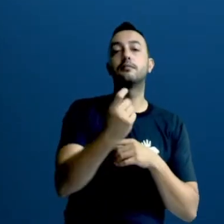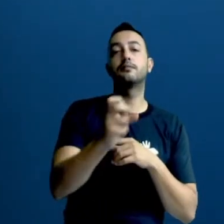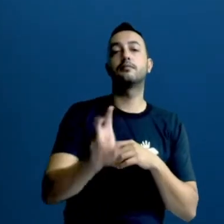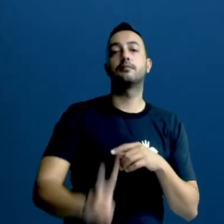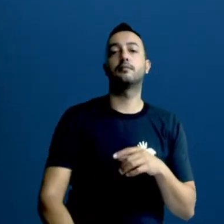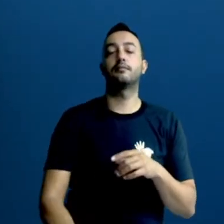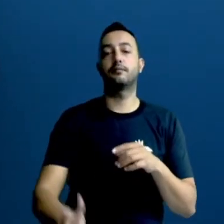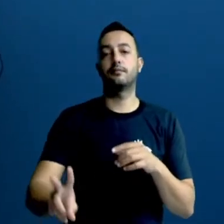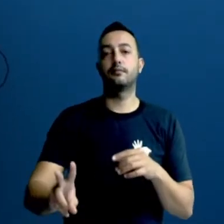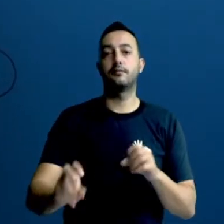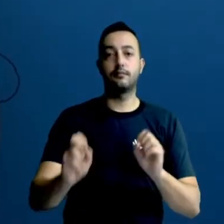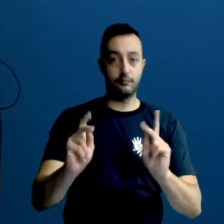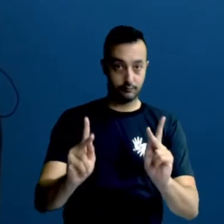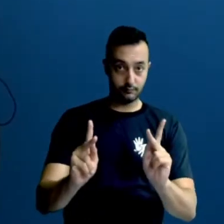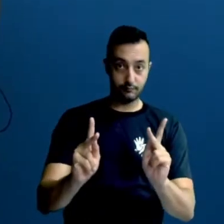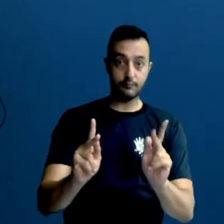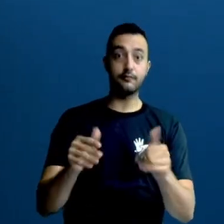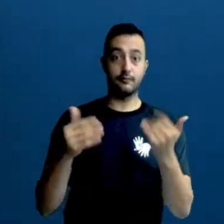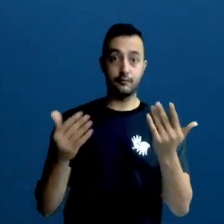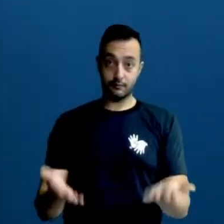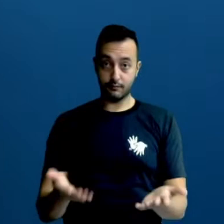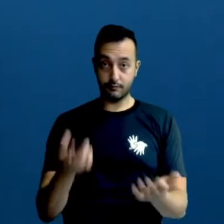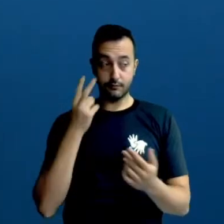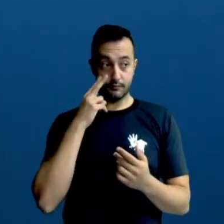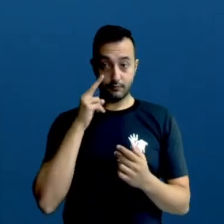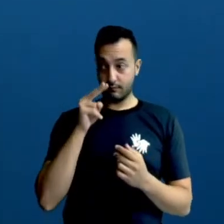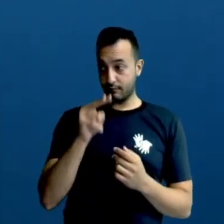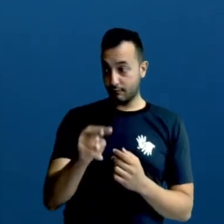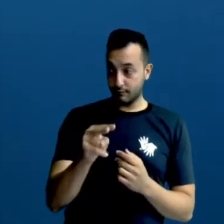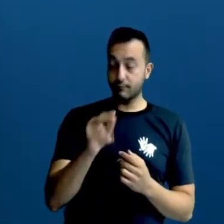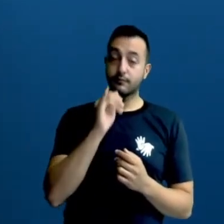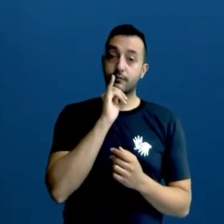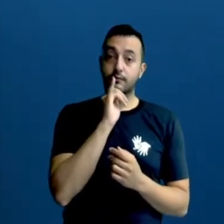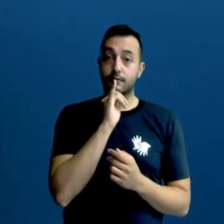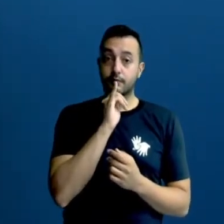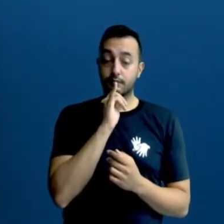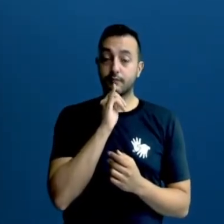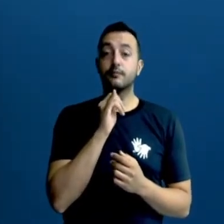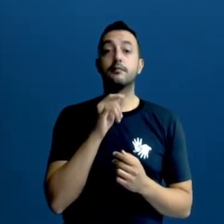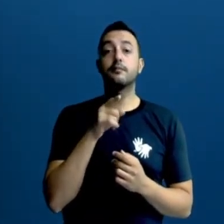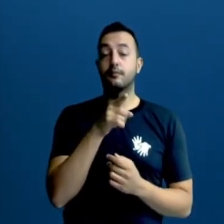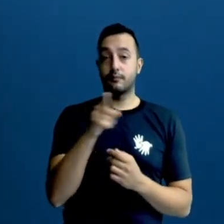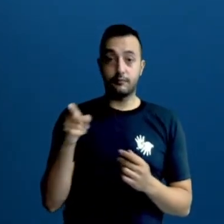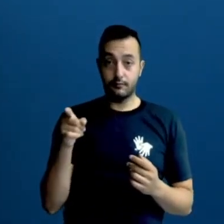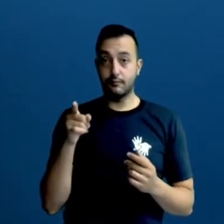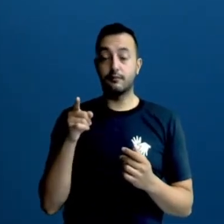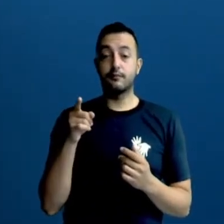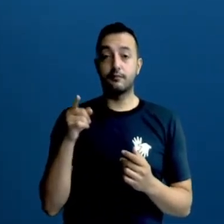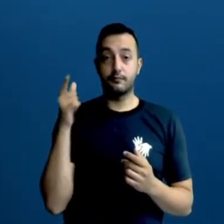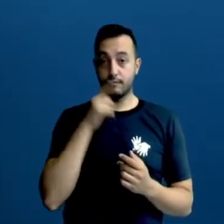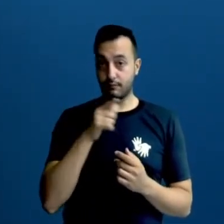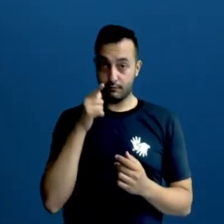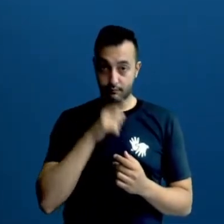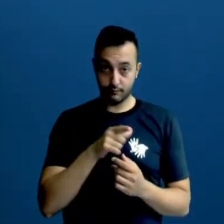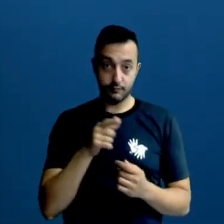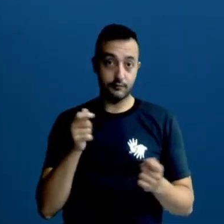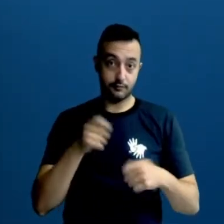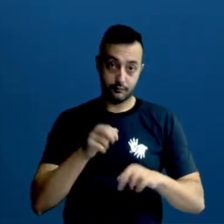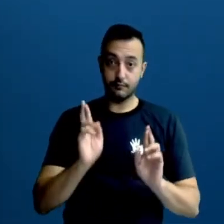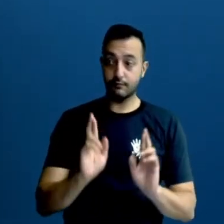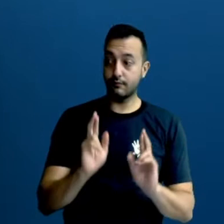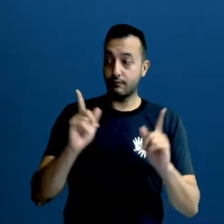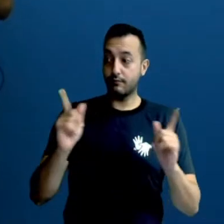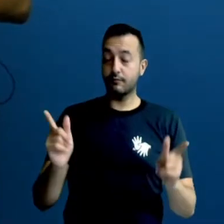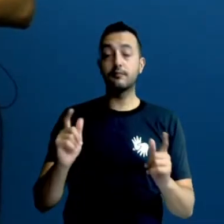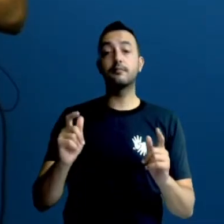região poligonal, ok? Então, olhando para os nossos exemplos, minha gente, vocês conseguem diferenciar, né,